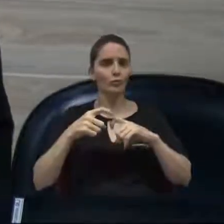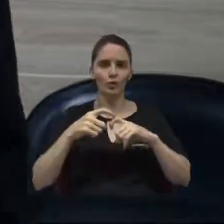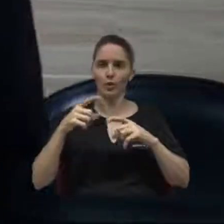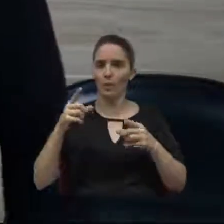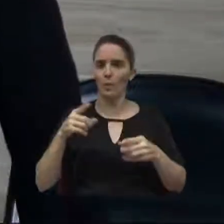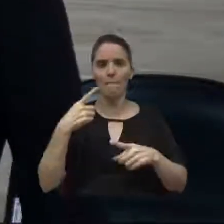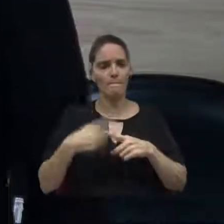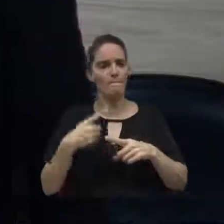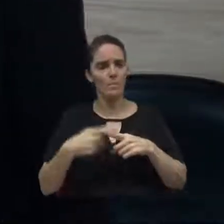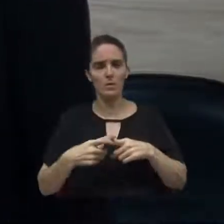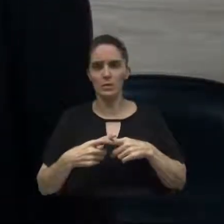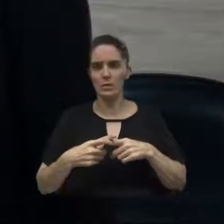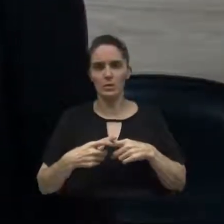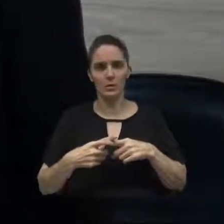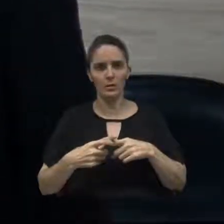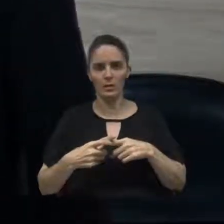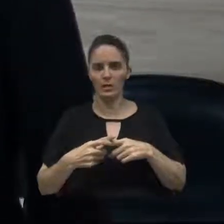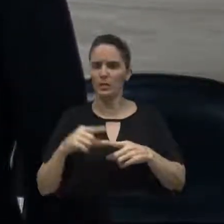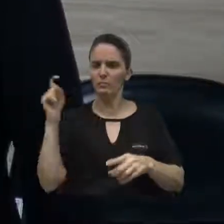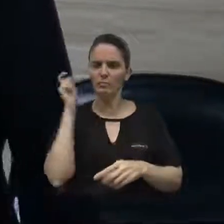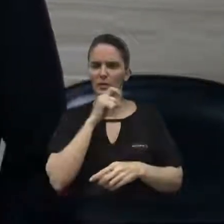esse estudo que ele fez era uma fraude.